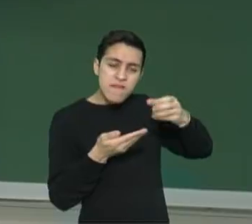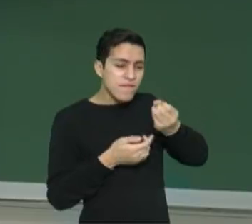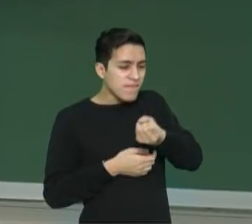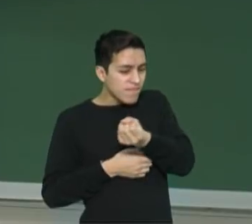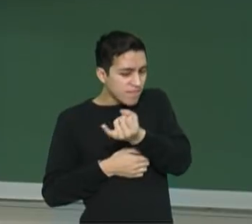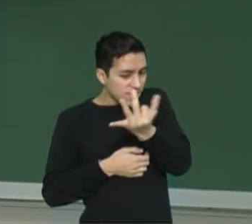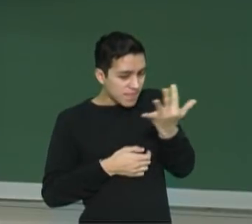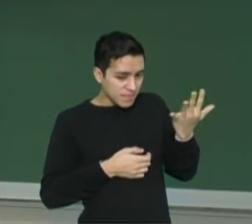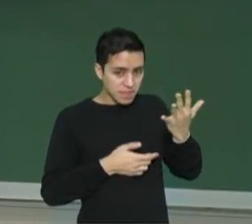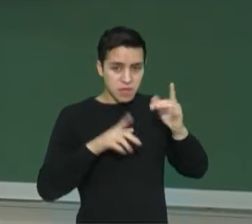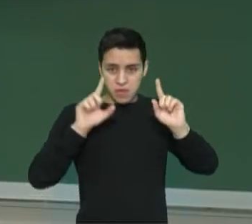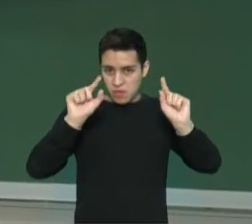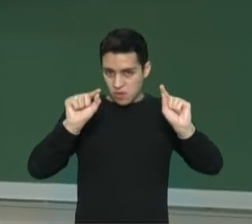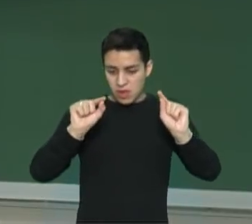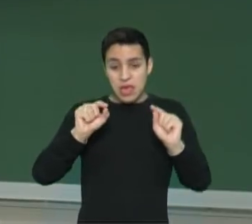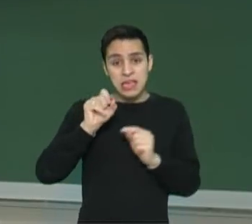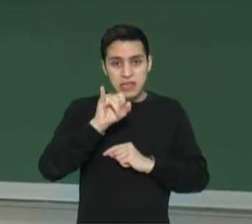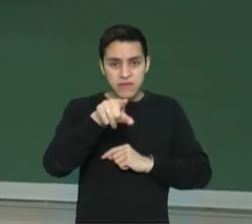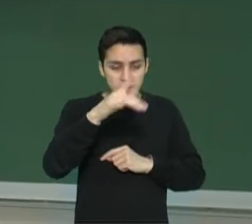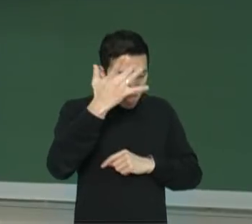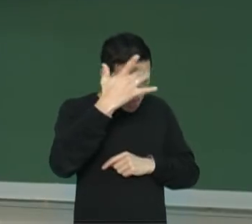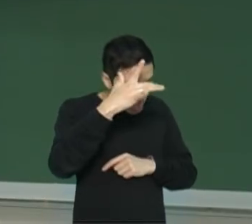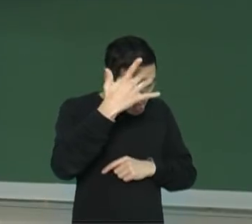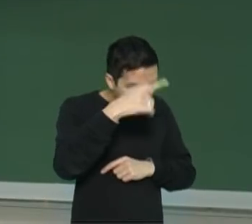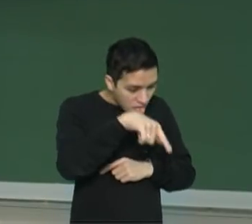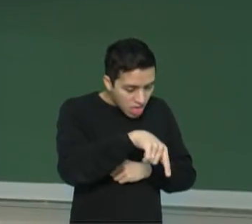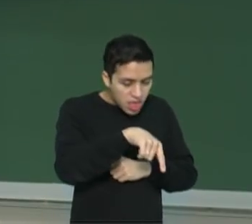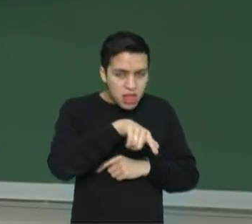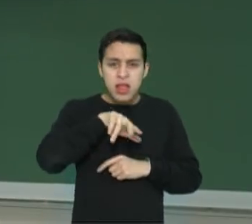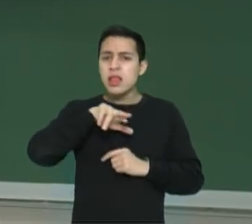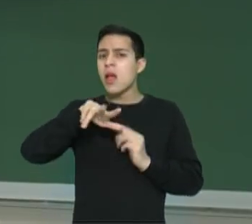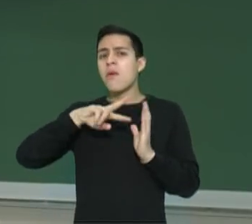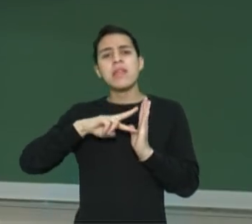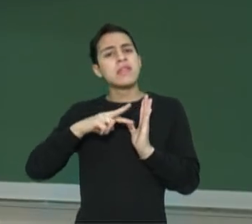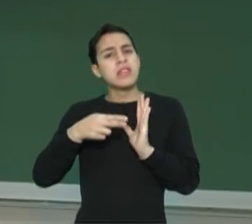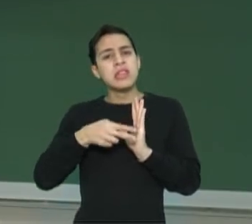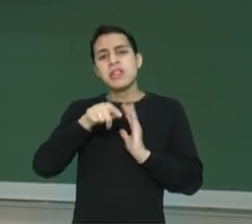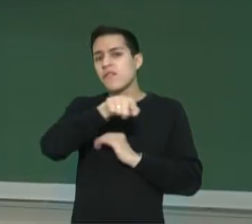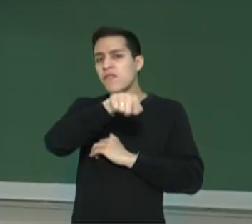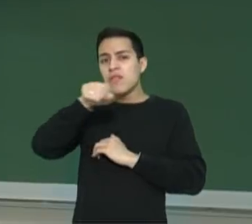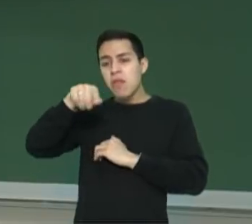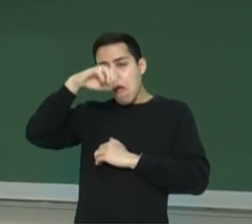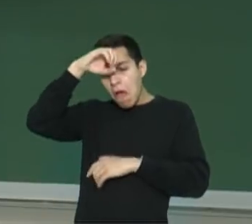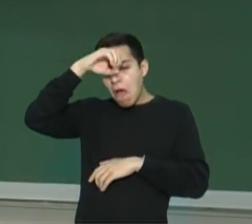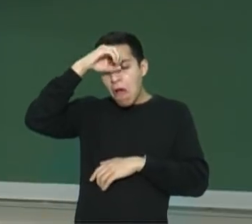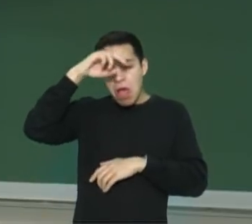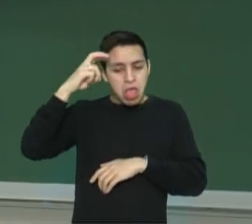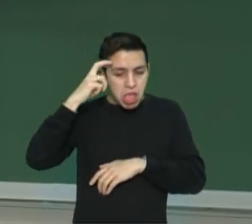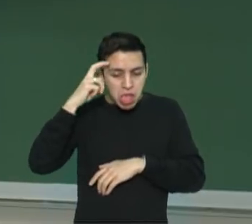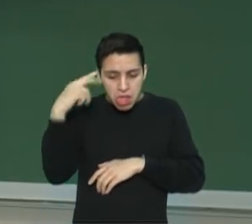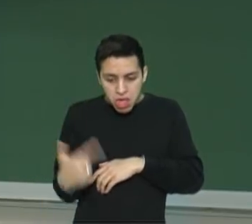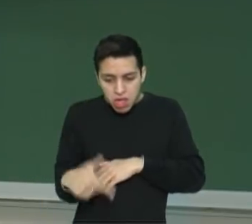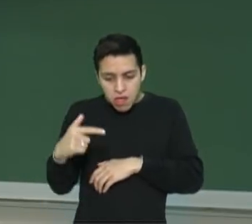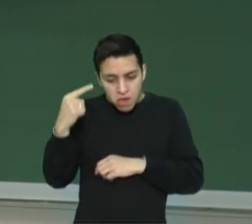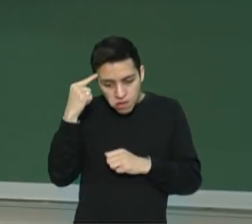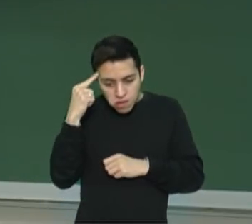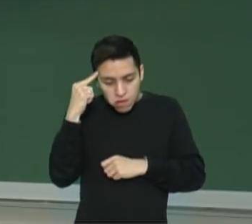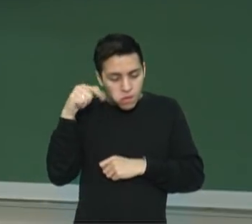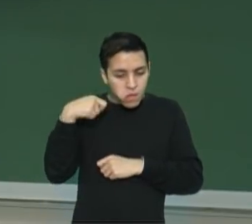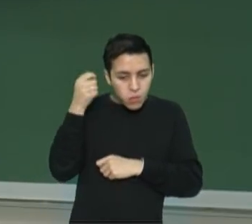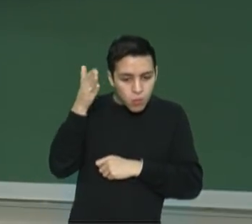perceber? Que não saber algo não significa que você é desprovido de inteligência, que você, entre aspas, é